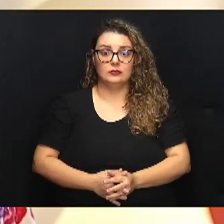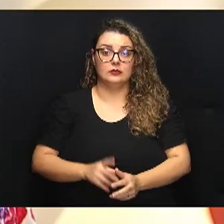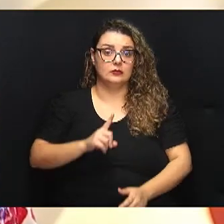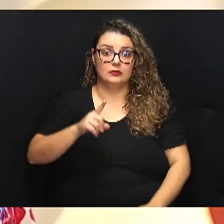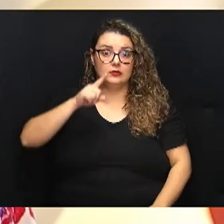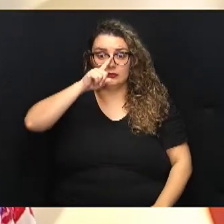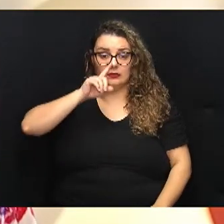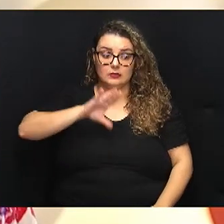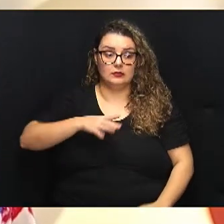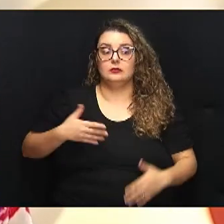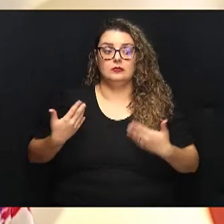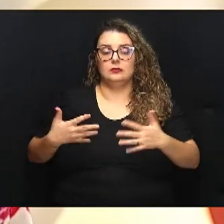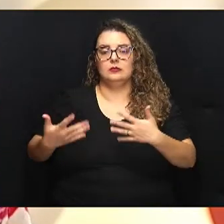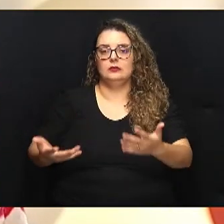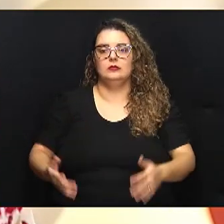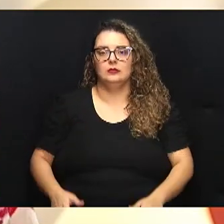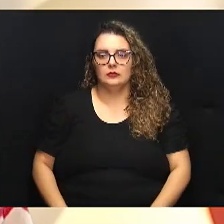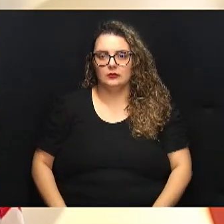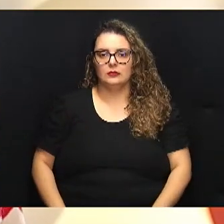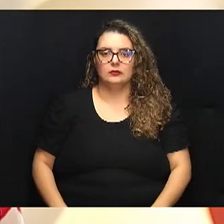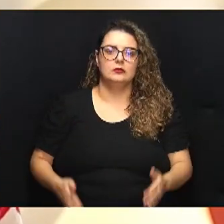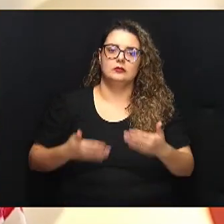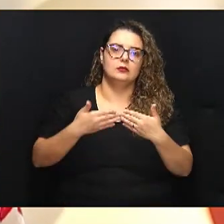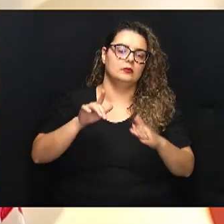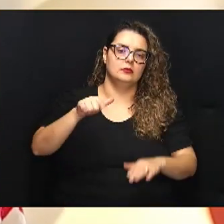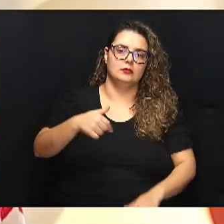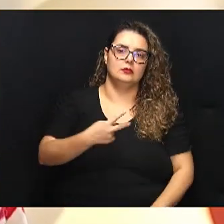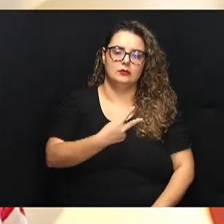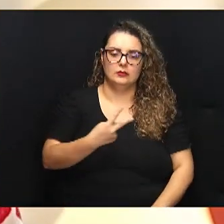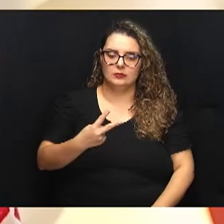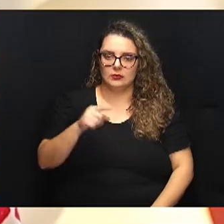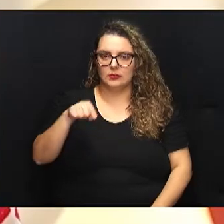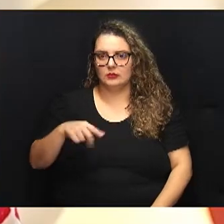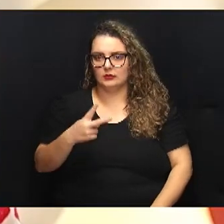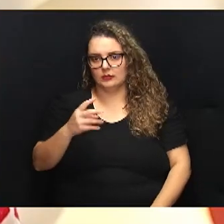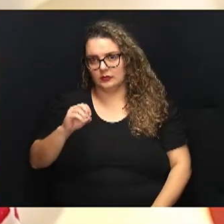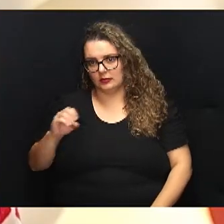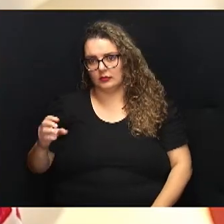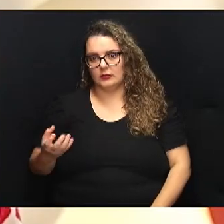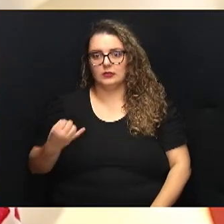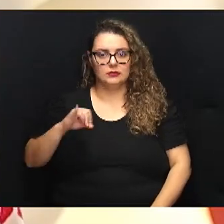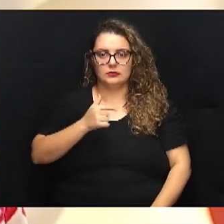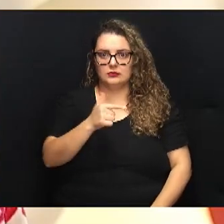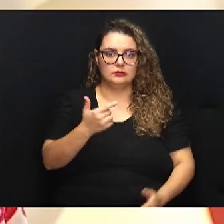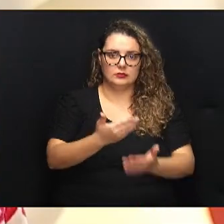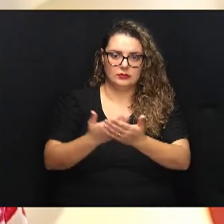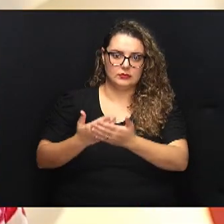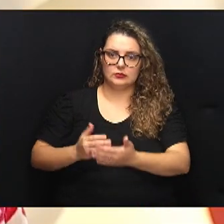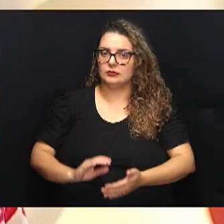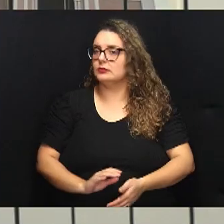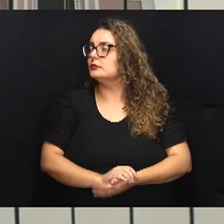aventurar a abrir depois das 22 horas sem um estudo.